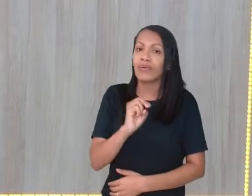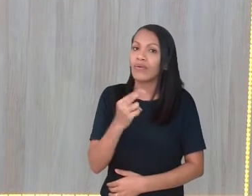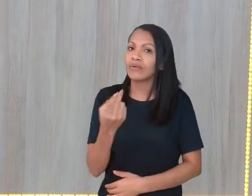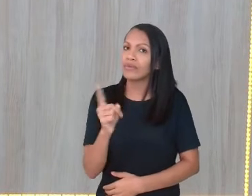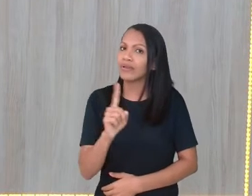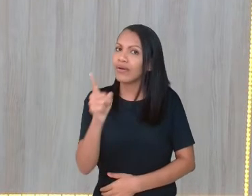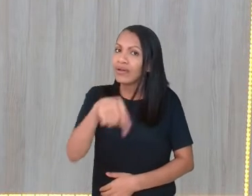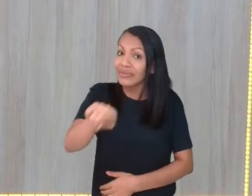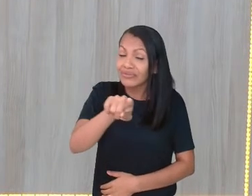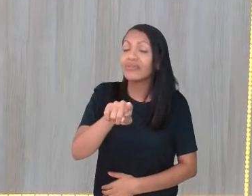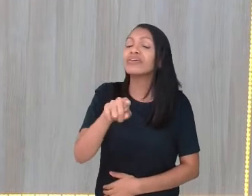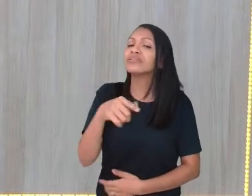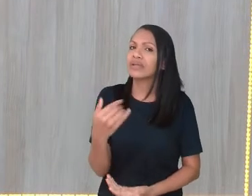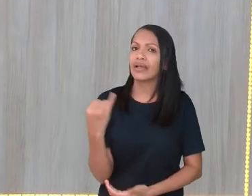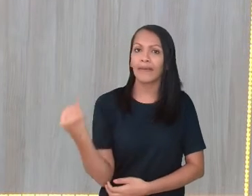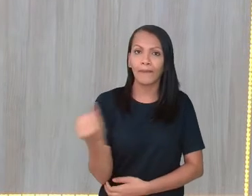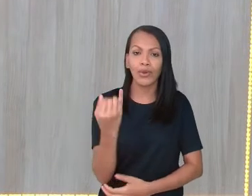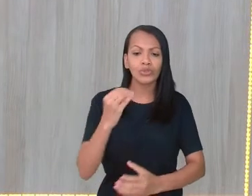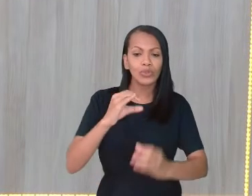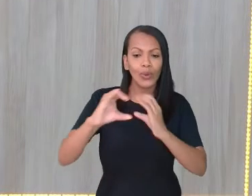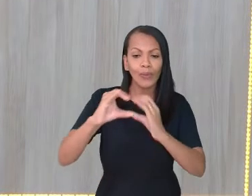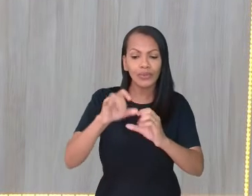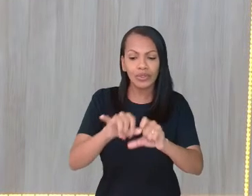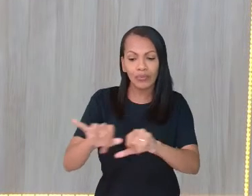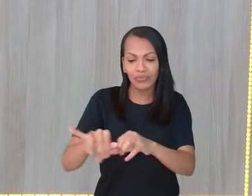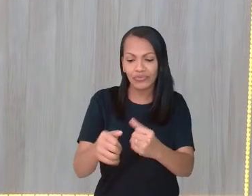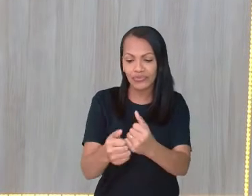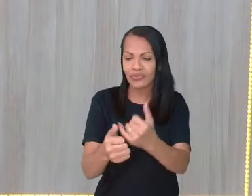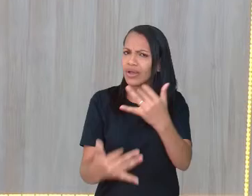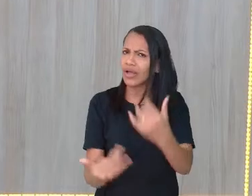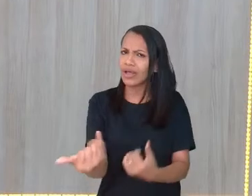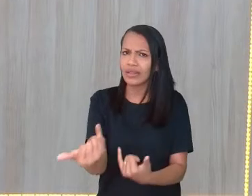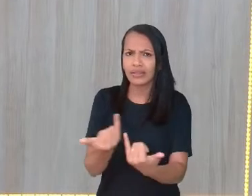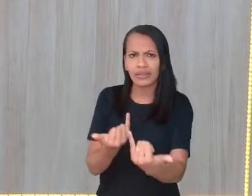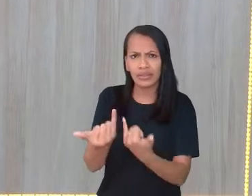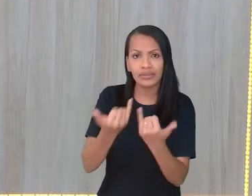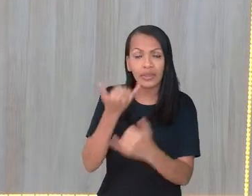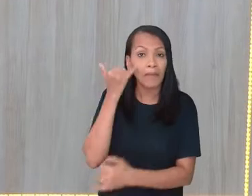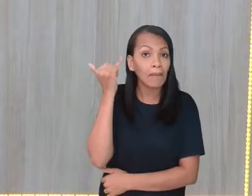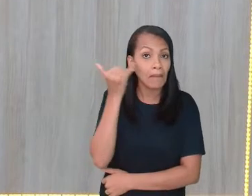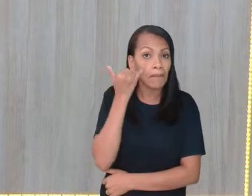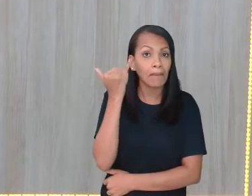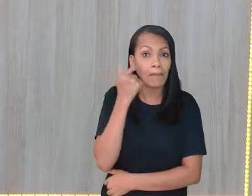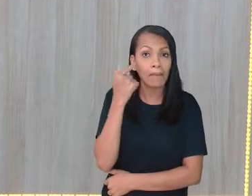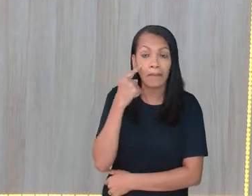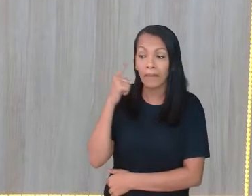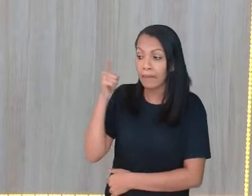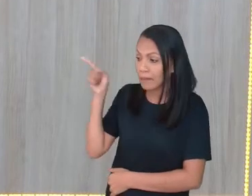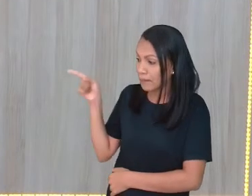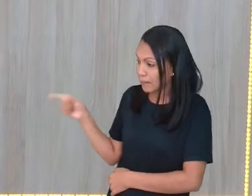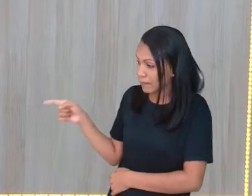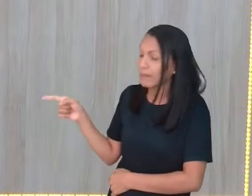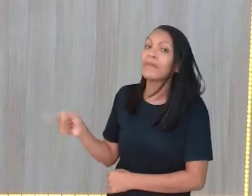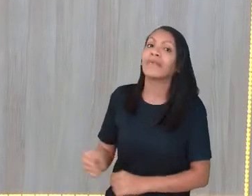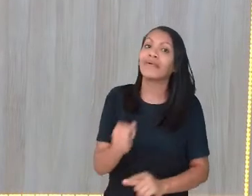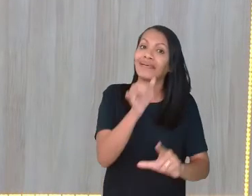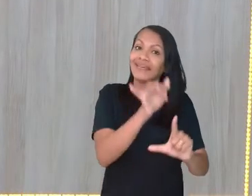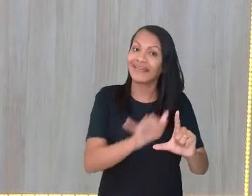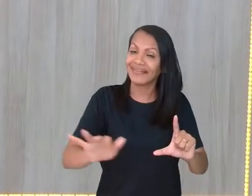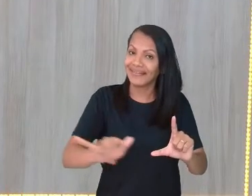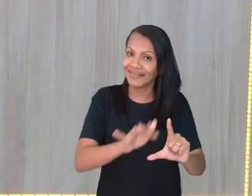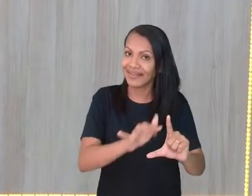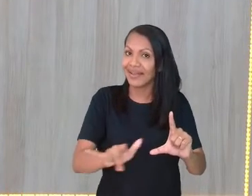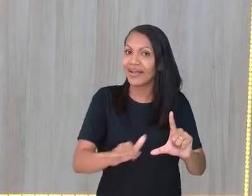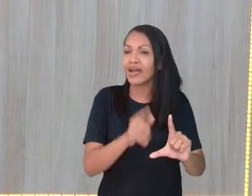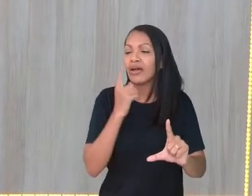vão aí se comunicando com a gente através do aplicativo. Billy vai jogar aqui fazendo a mágica dos nossos QR Codes, aí